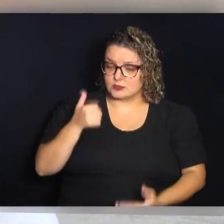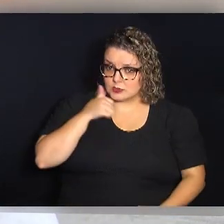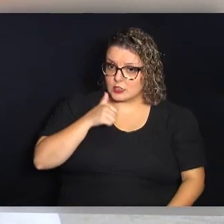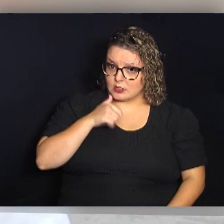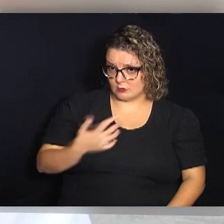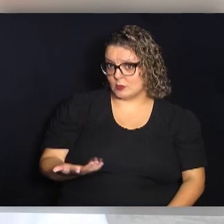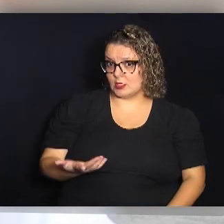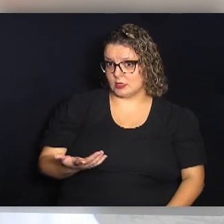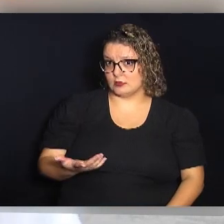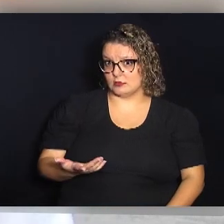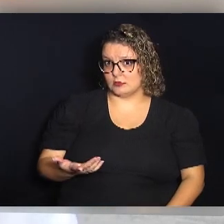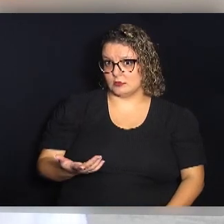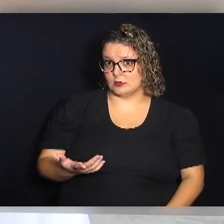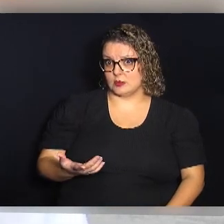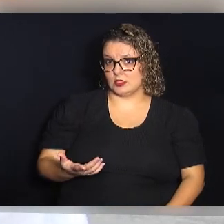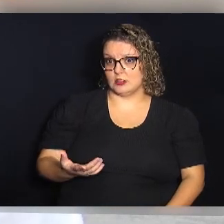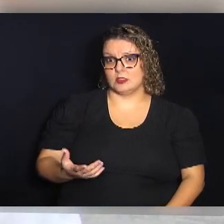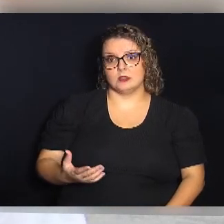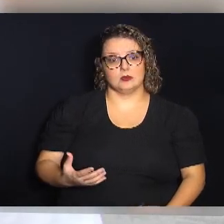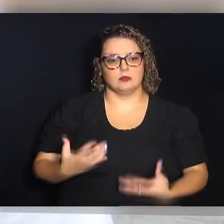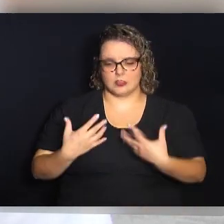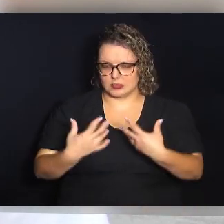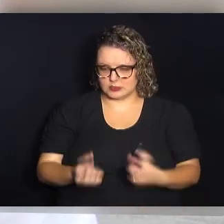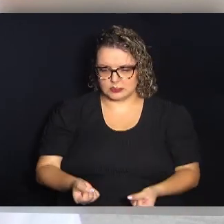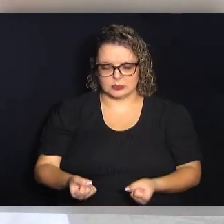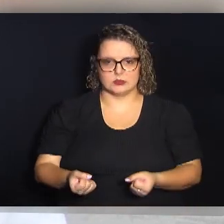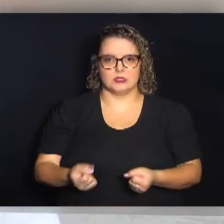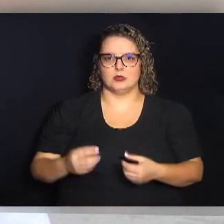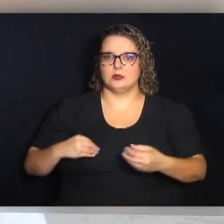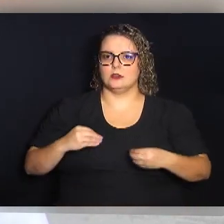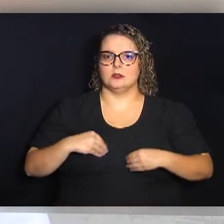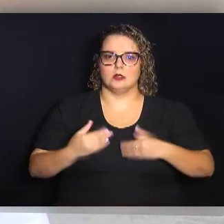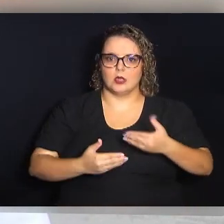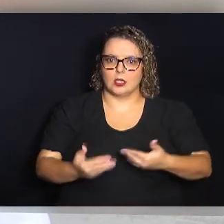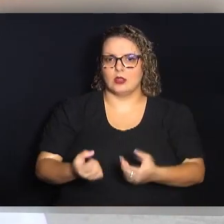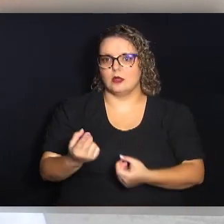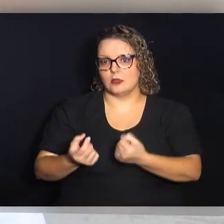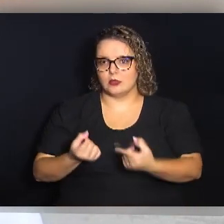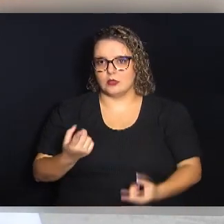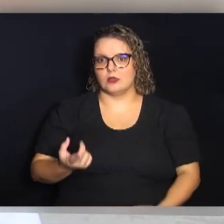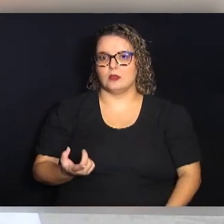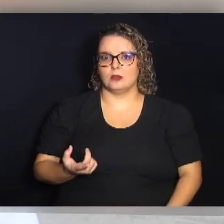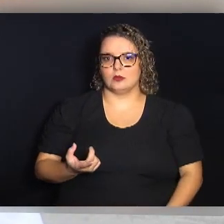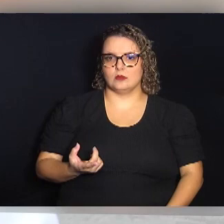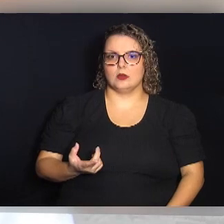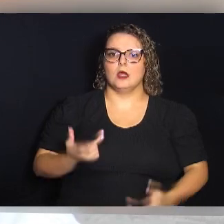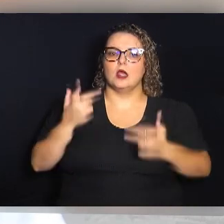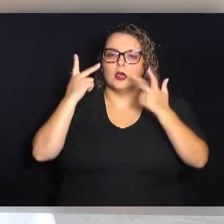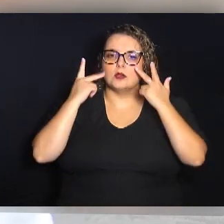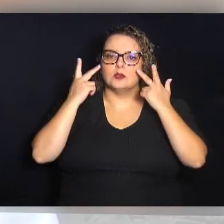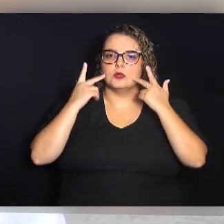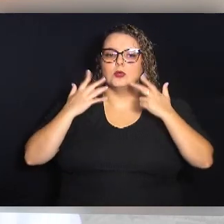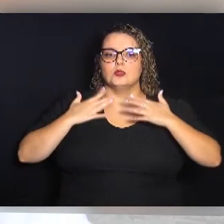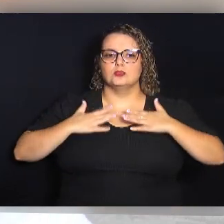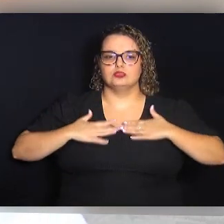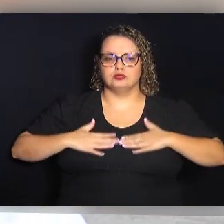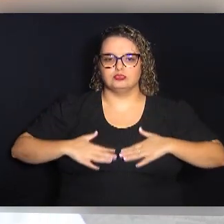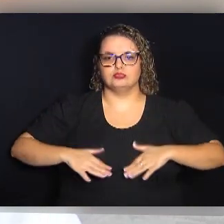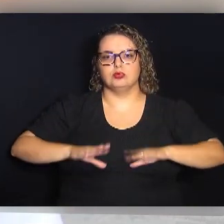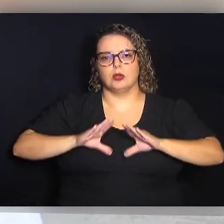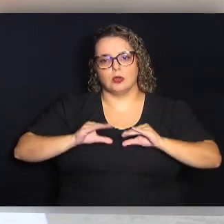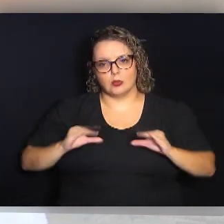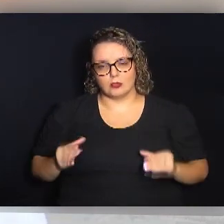mulher que eventualmente vai submeter a um exame ou algum procedimento aquele aquela tranquilidade aquele